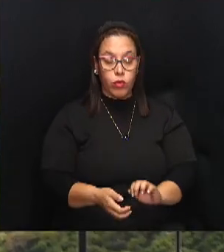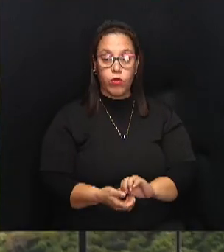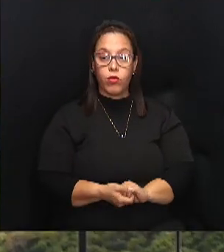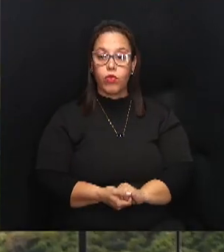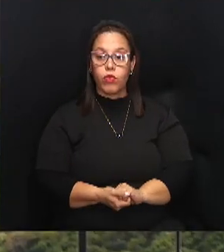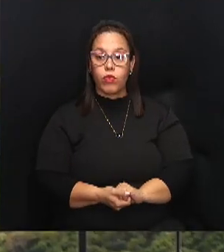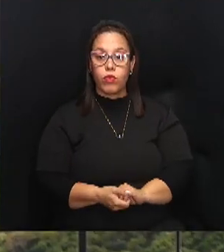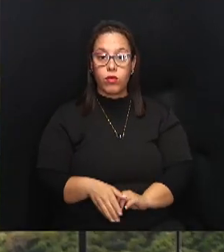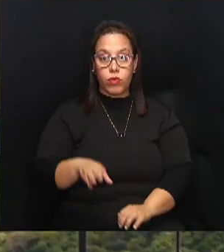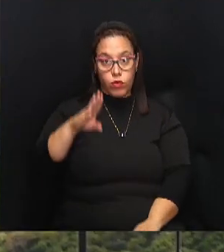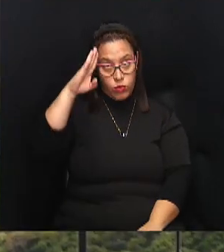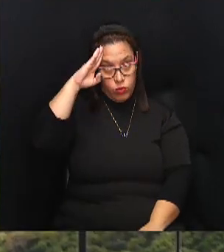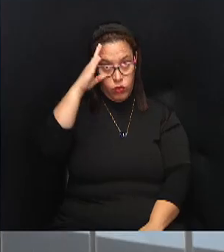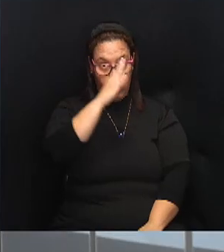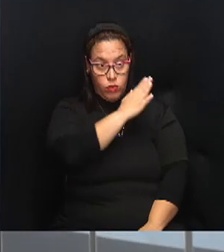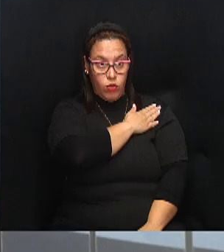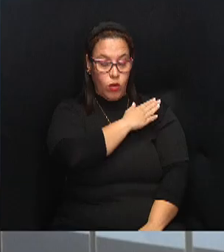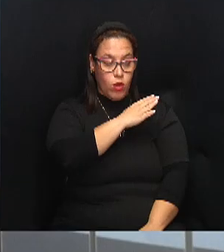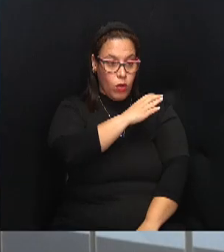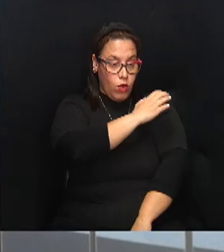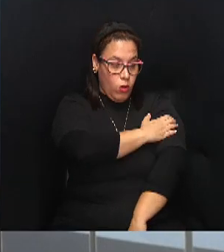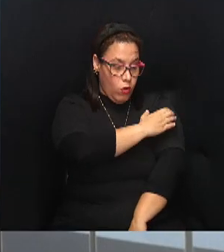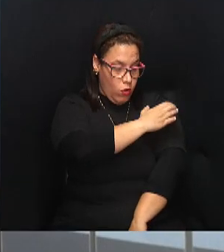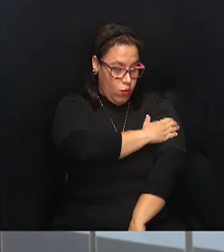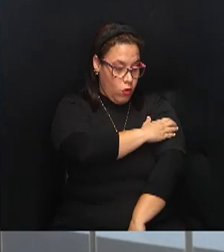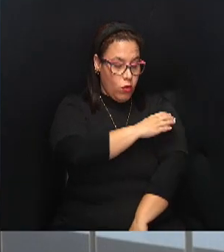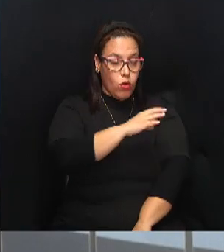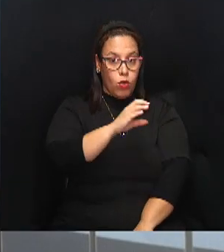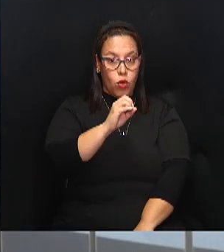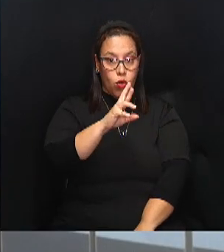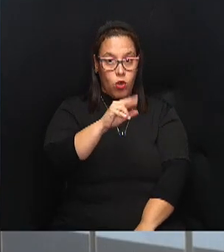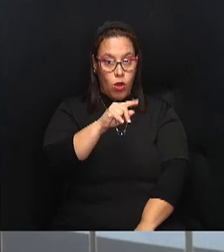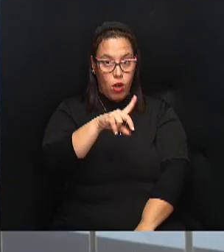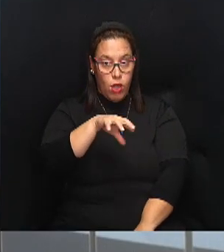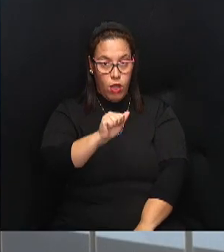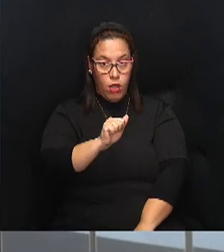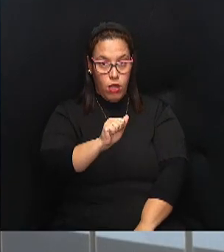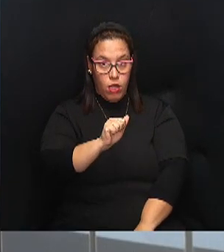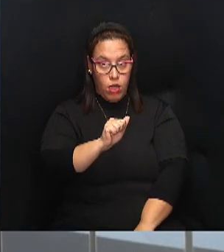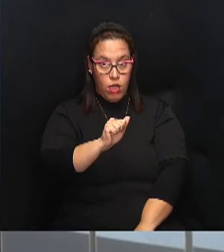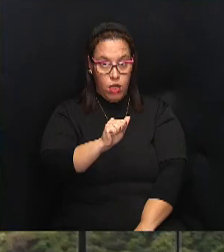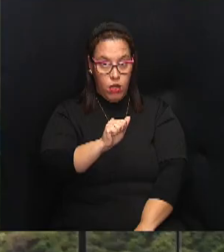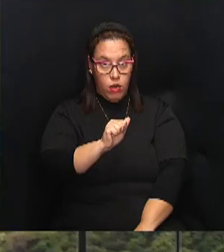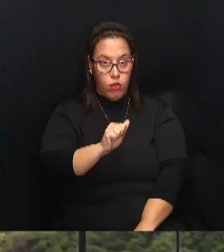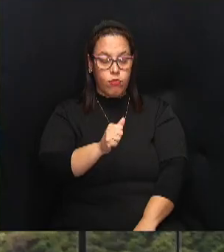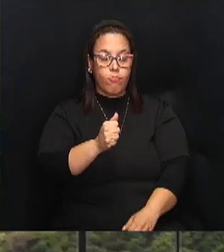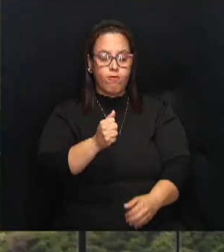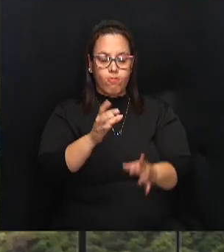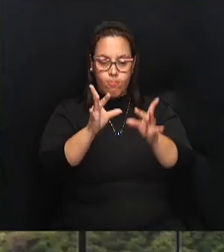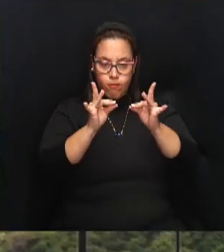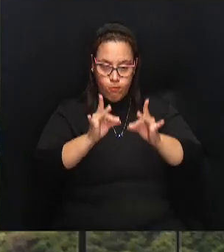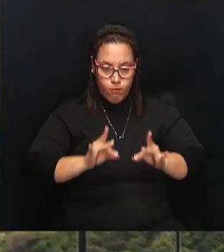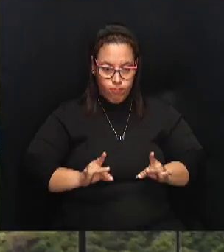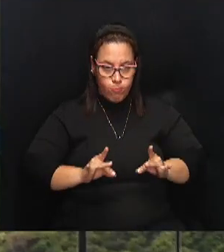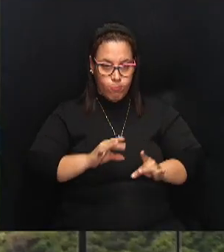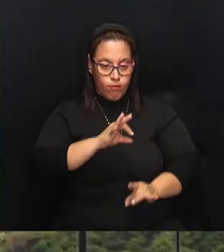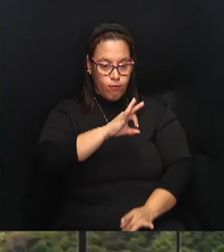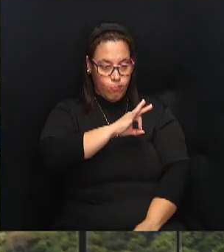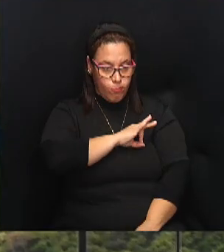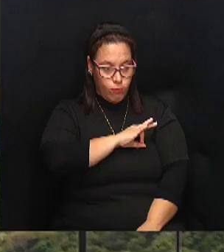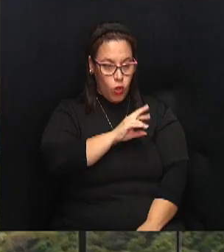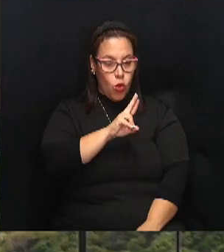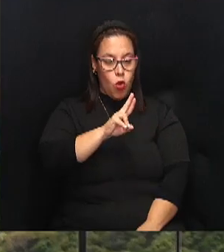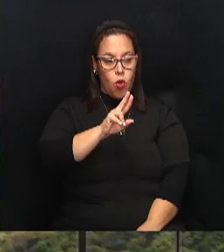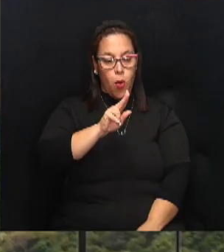e o tenente-coronel da Polícia Militar, o Turola, comandante do 1º Batalhão de Ações Especiais de Polícia UBAEP, e que